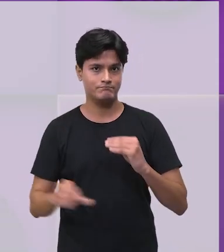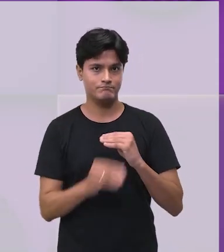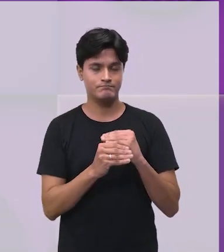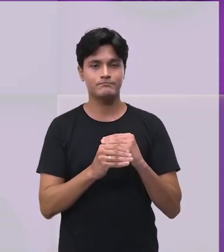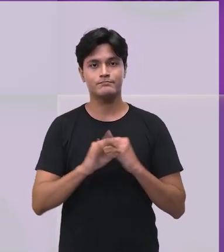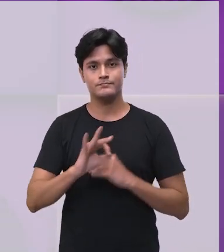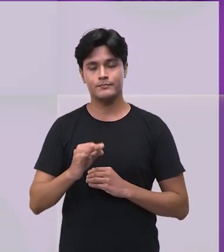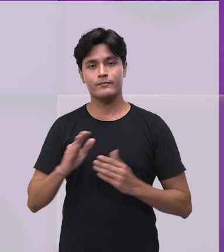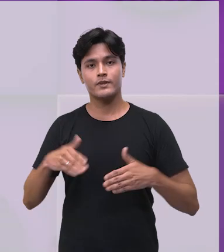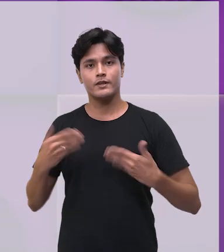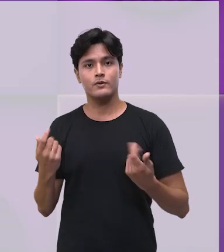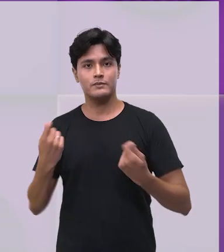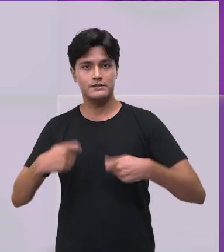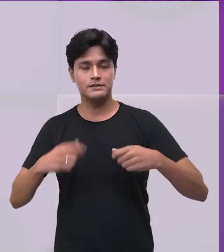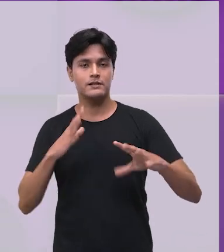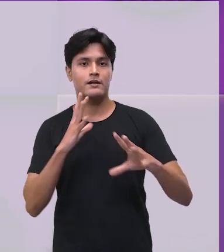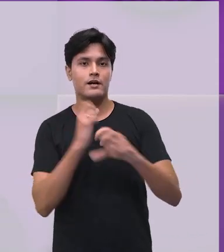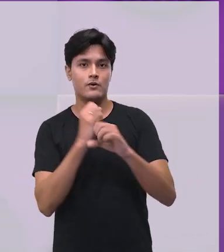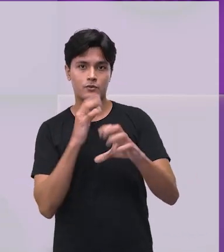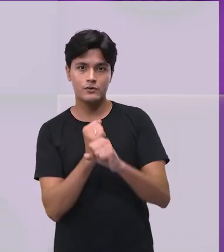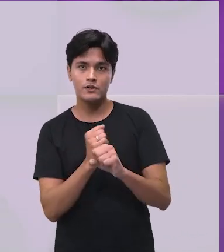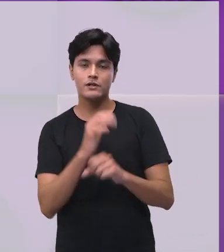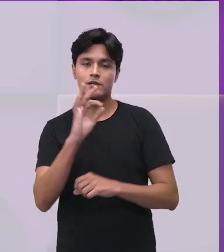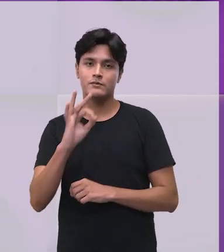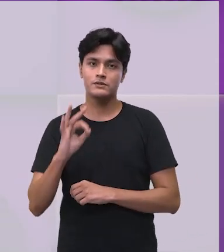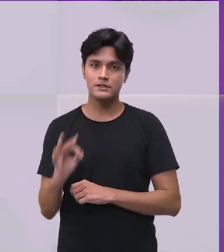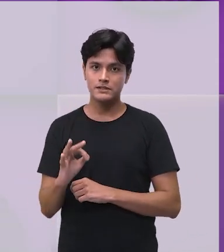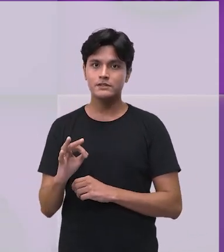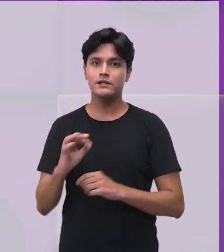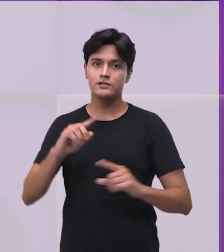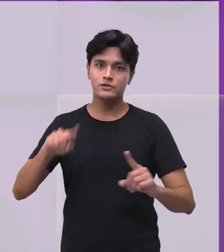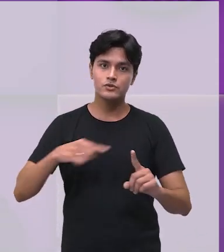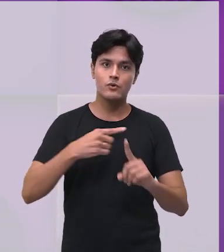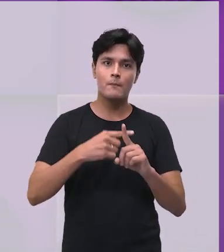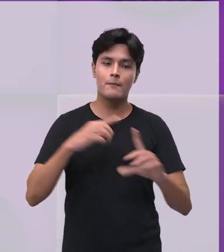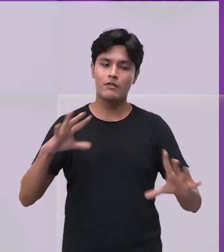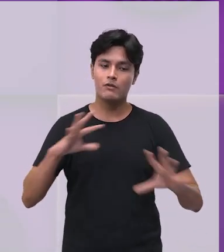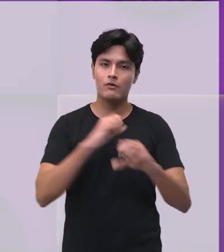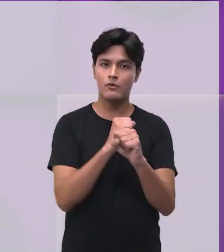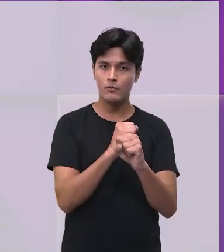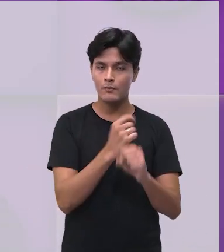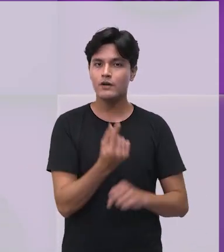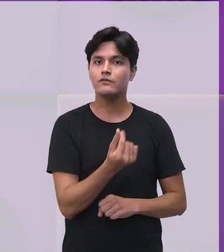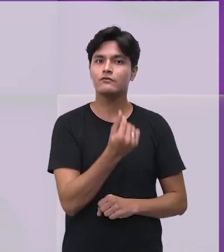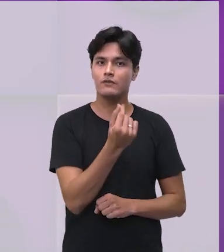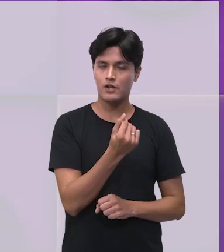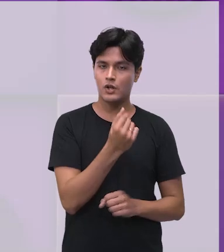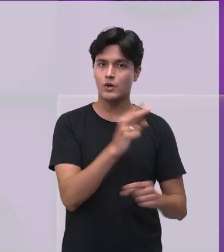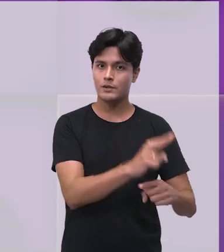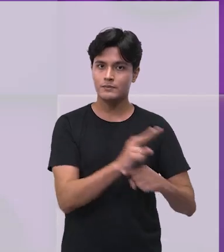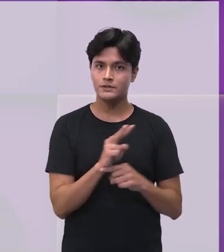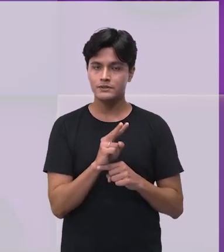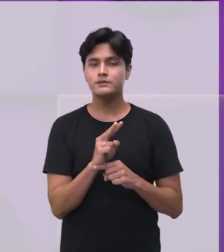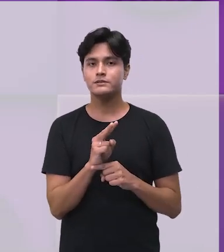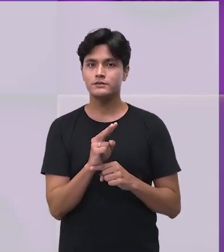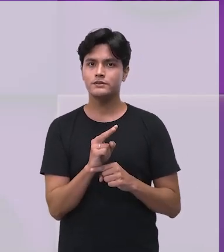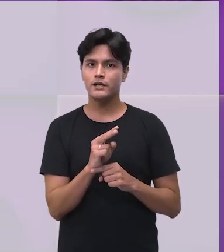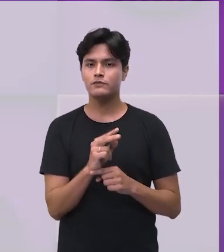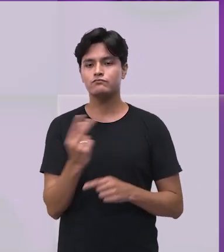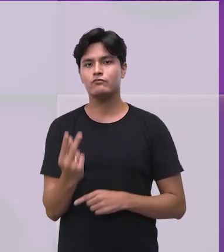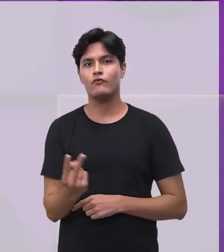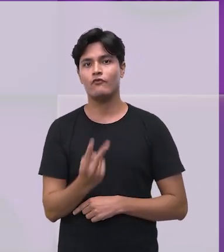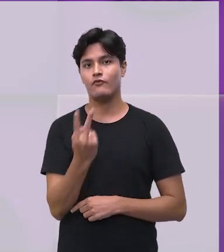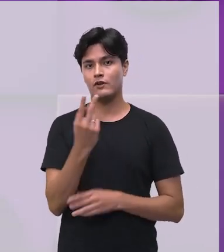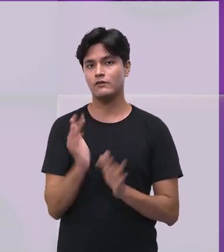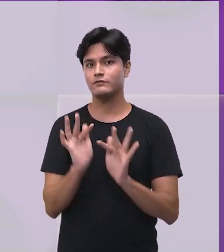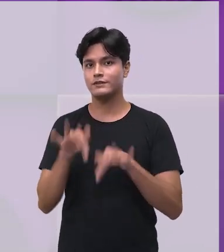nesse caso, a gente tem que calcular essa porcentagem e somar com o valor que você tomou emprestado. E aí, no final, você tem ali o total, tá